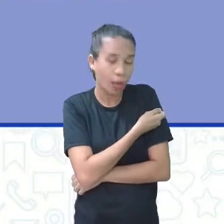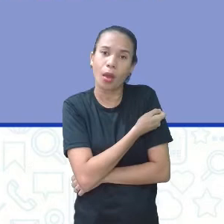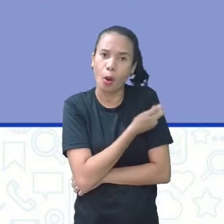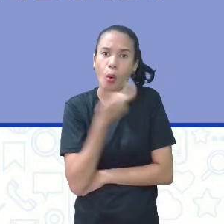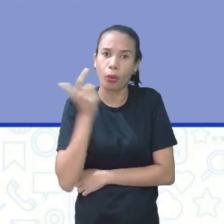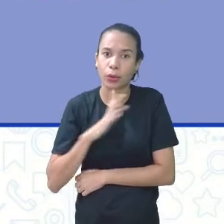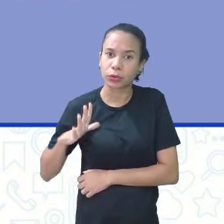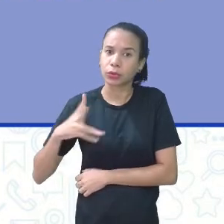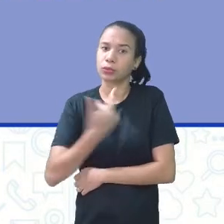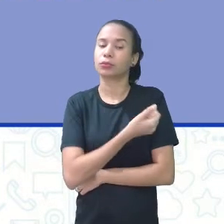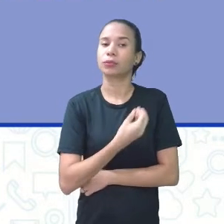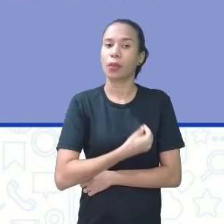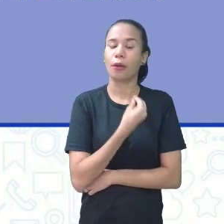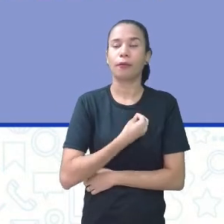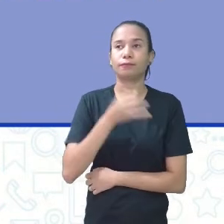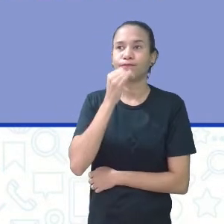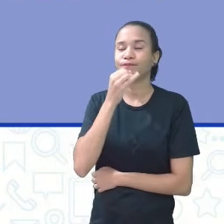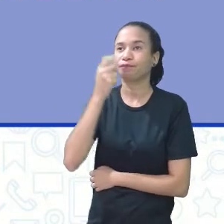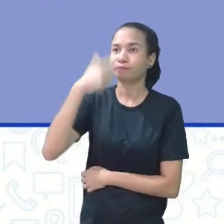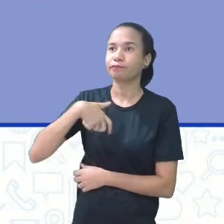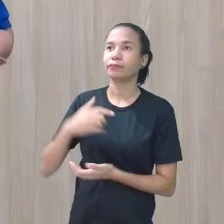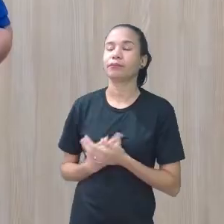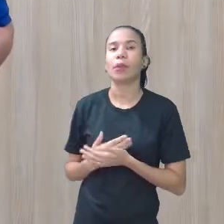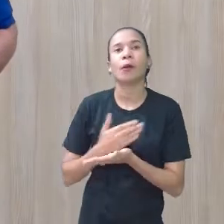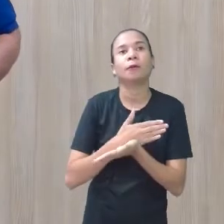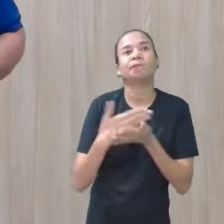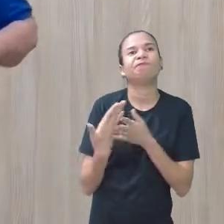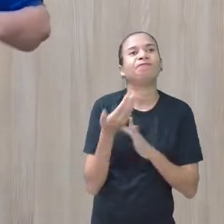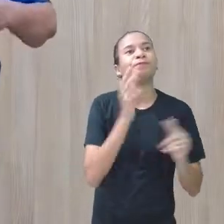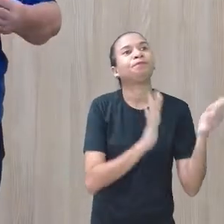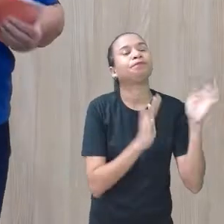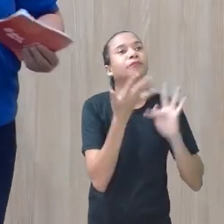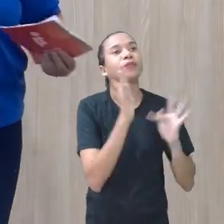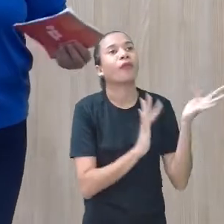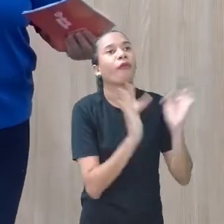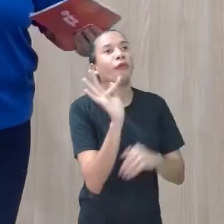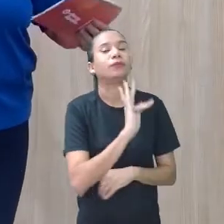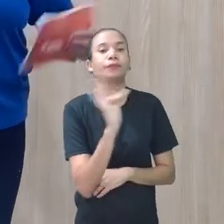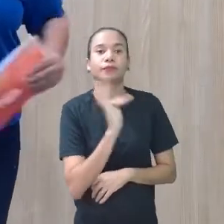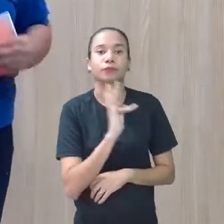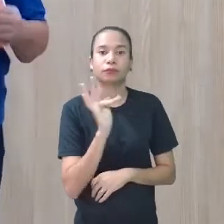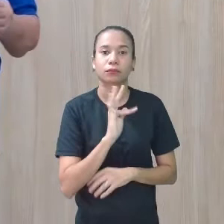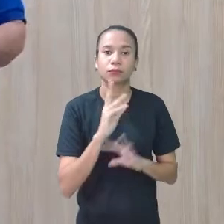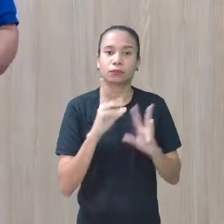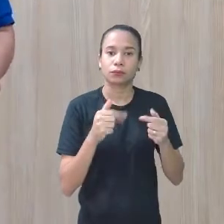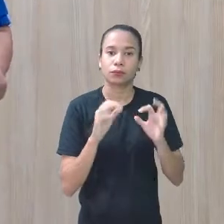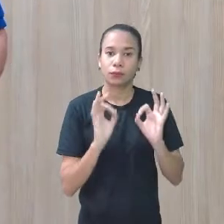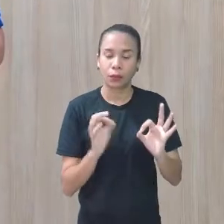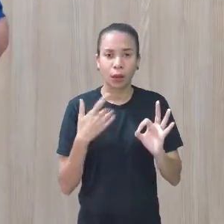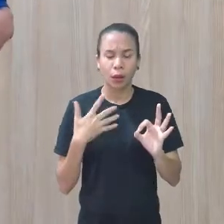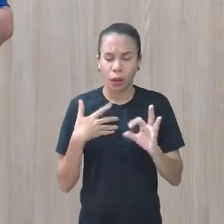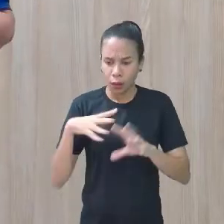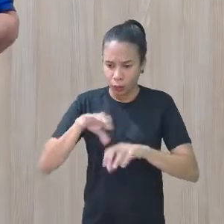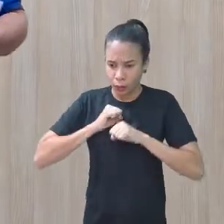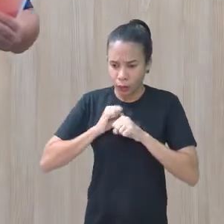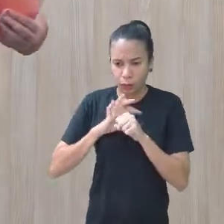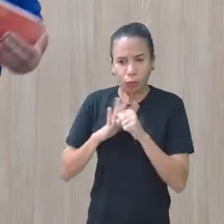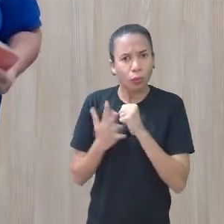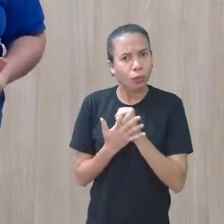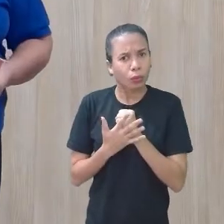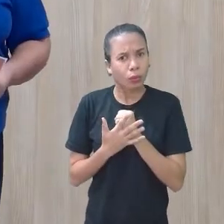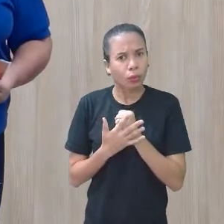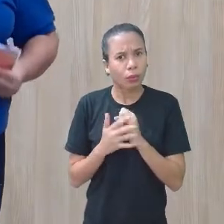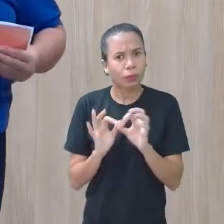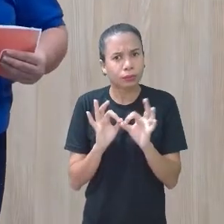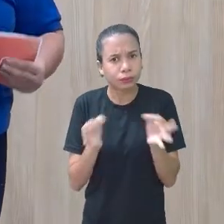vidas, né? Exemplo, eu estava no início de fevereiro com todas as vacinas em dia. Eu tive Covid, mas os sintomas